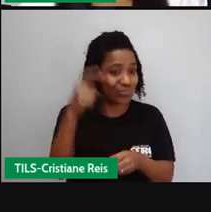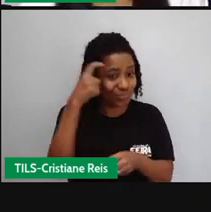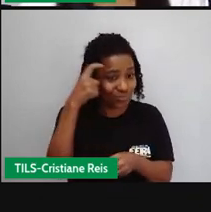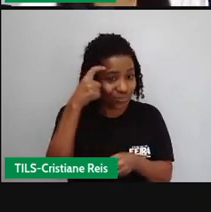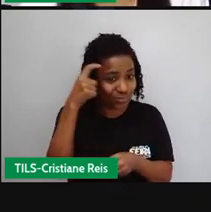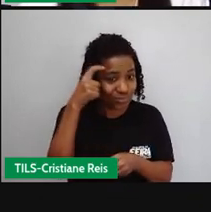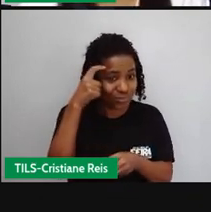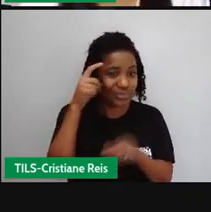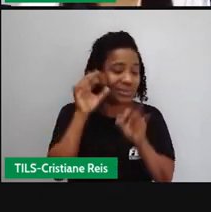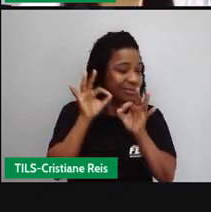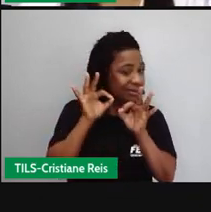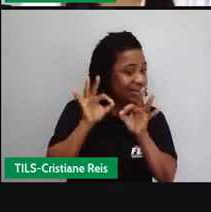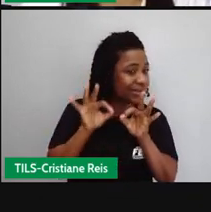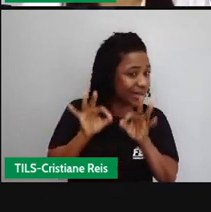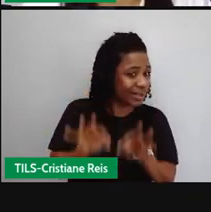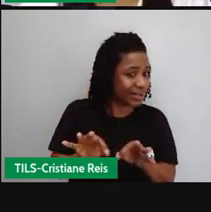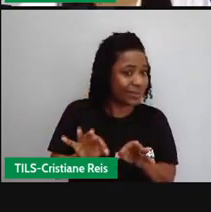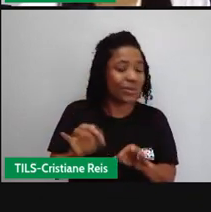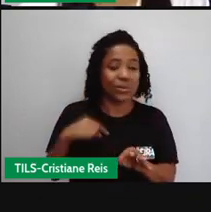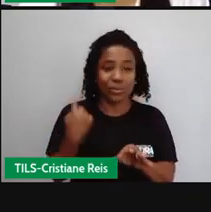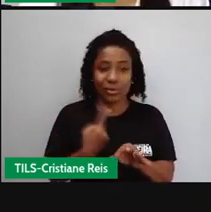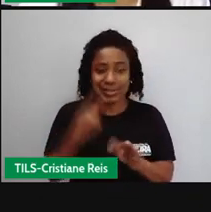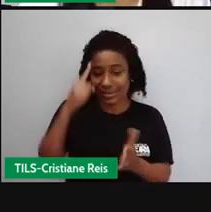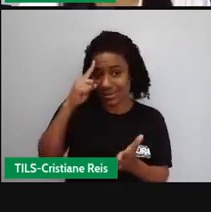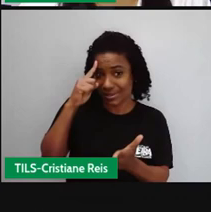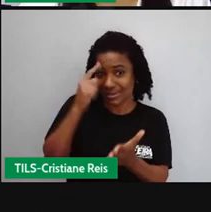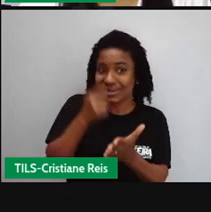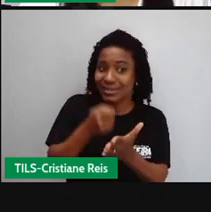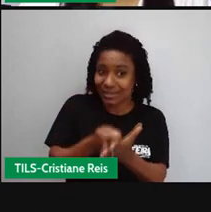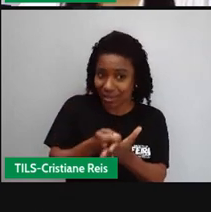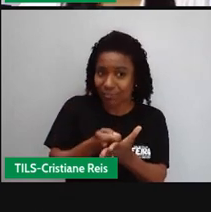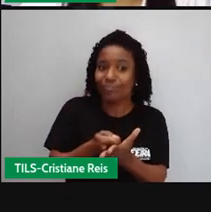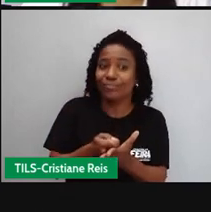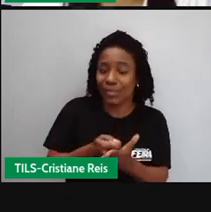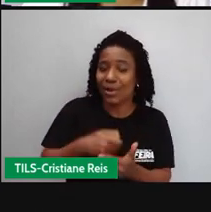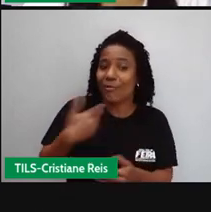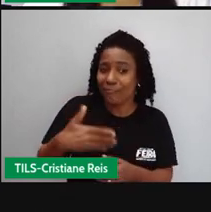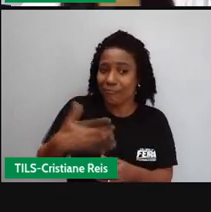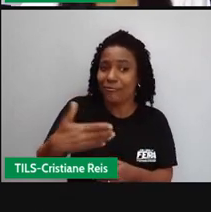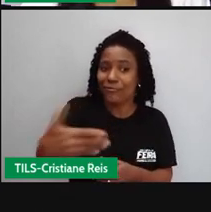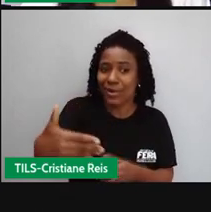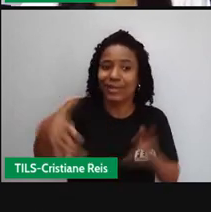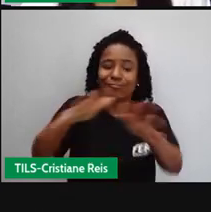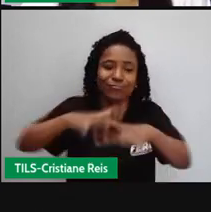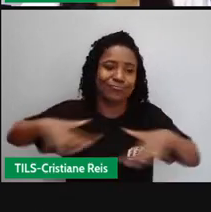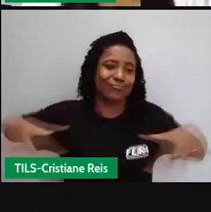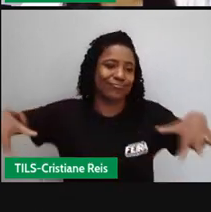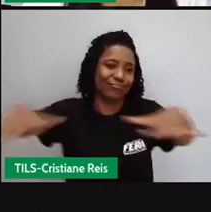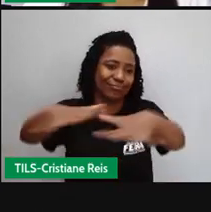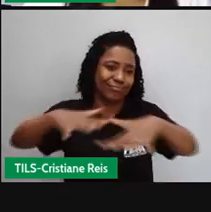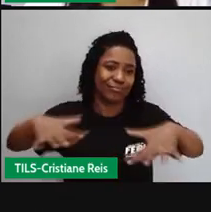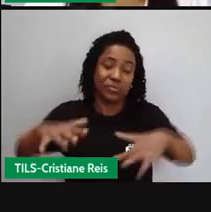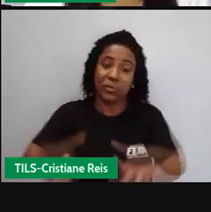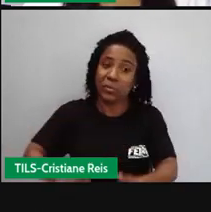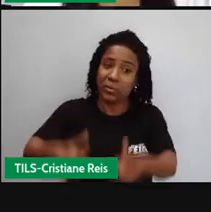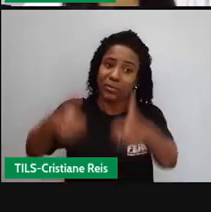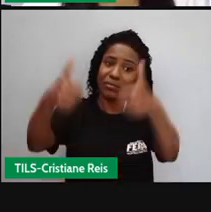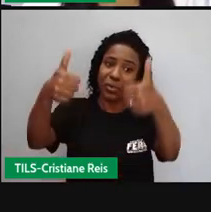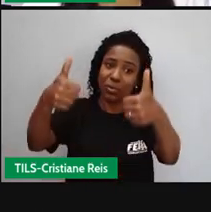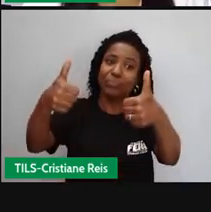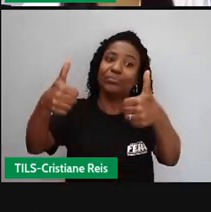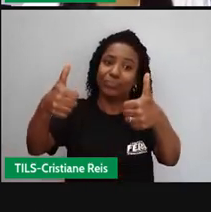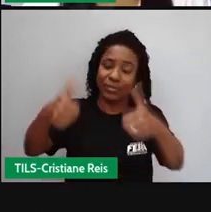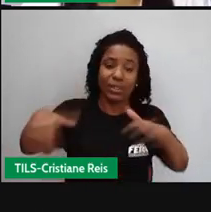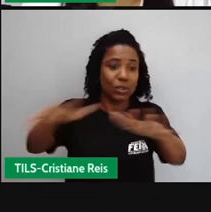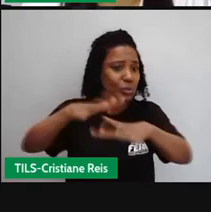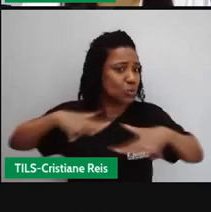isso, saber que as nossas escolhas vão influenciar na nossa vida e vão influenciar também na vida, né, das pessoas